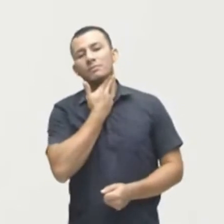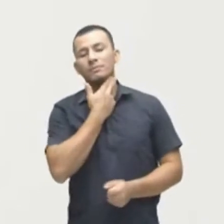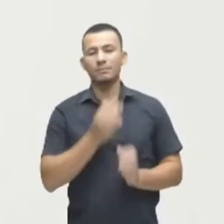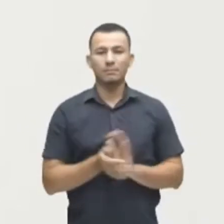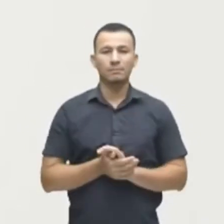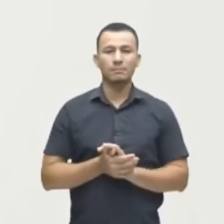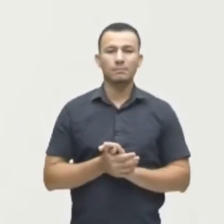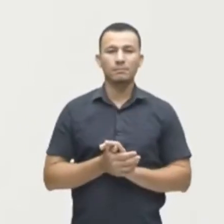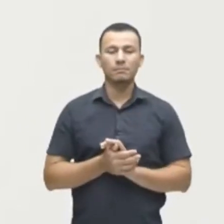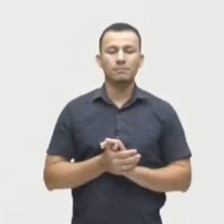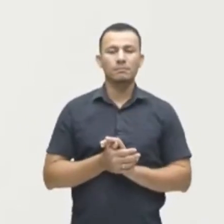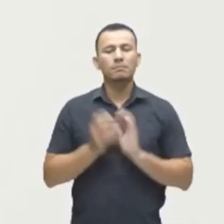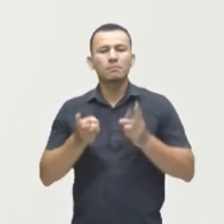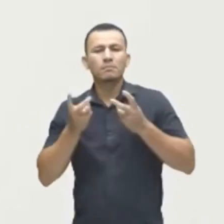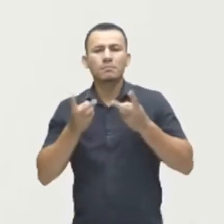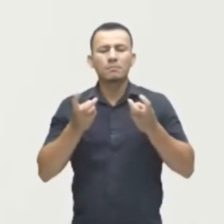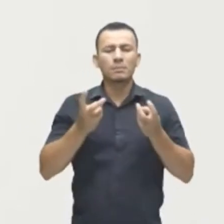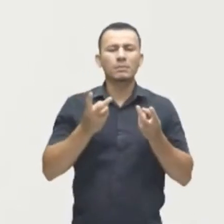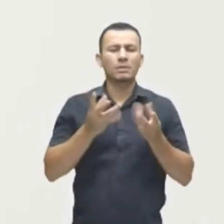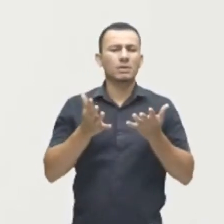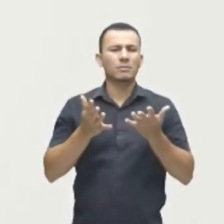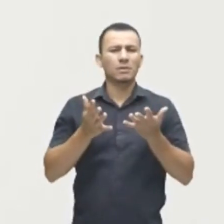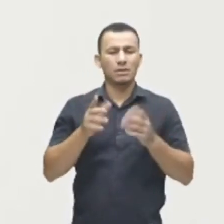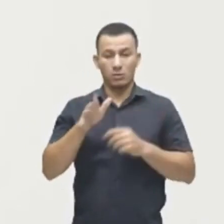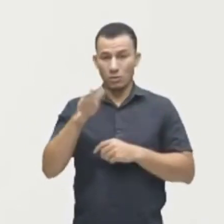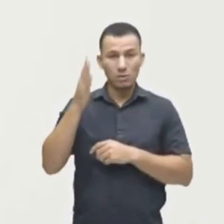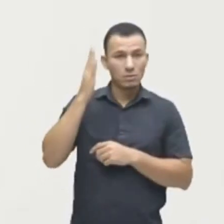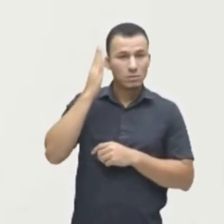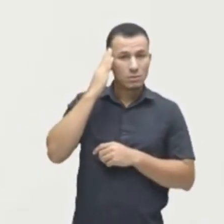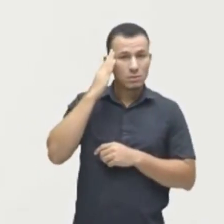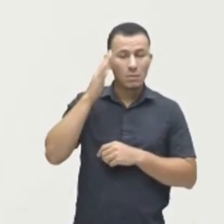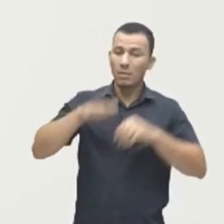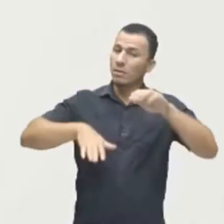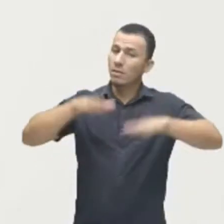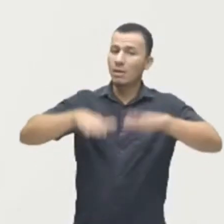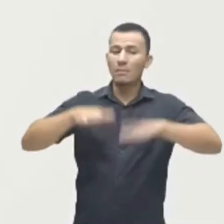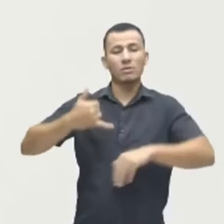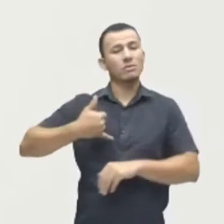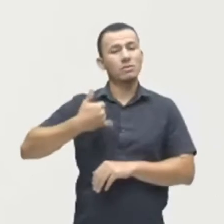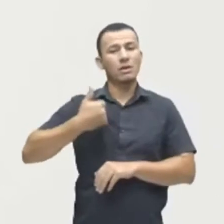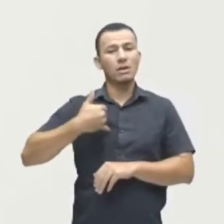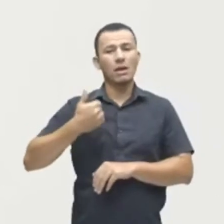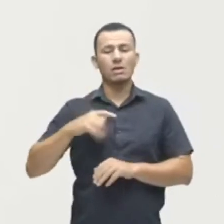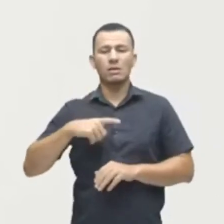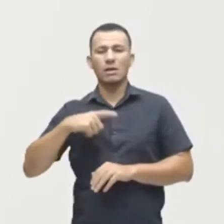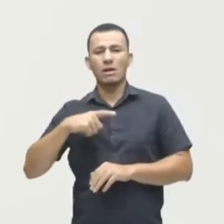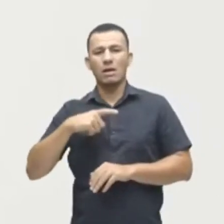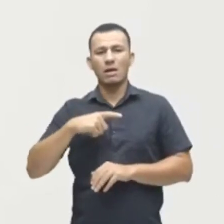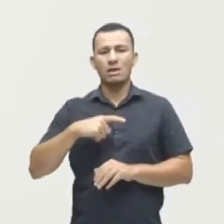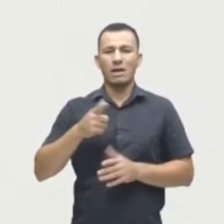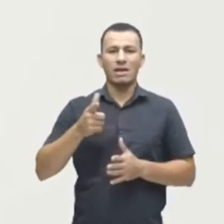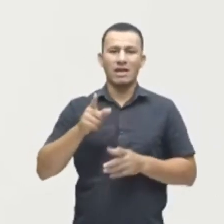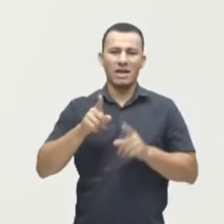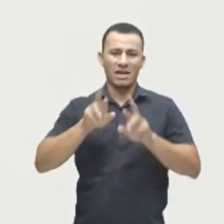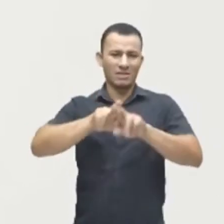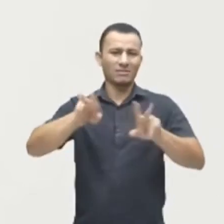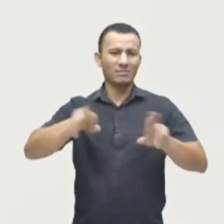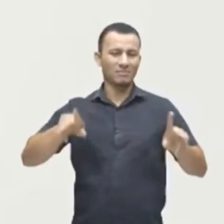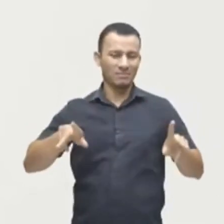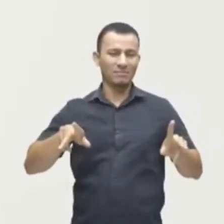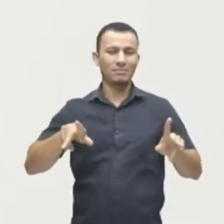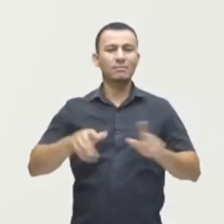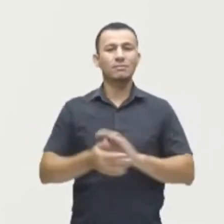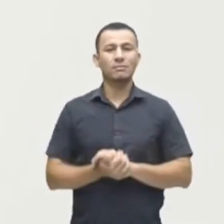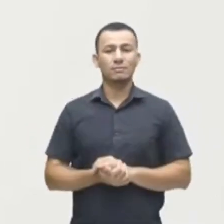batimentos cardíacos, sabendo que, dependendo da idade, teremos batimentos cardíacos diferenciados, tá